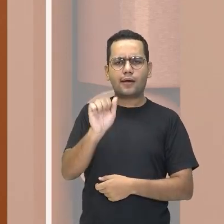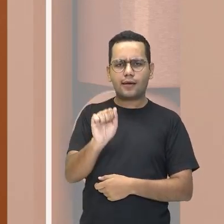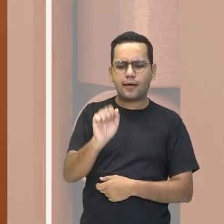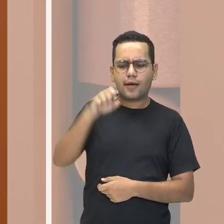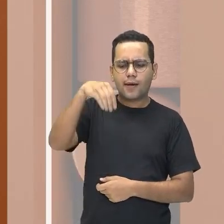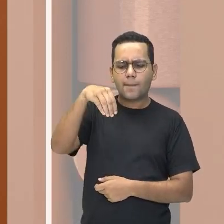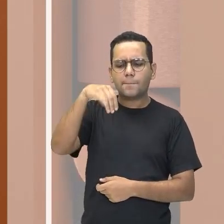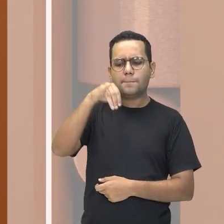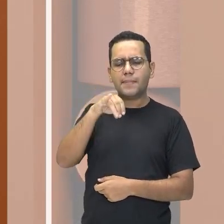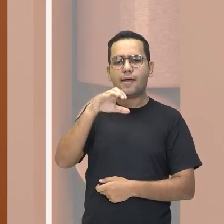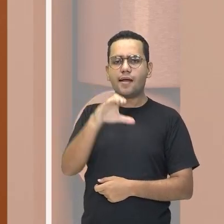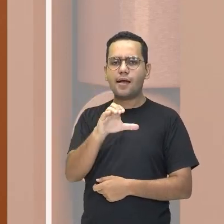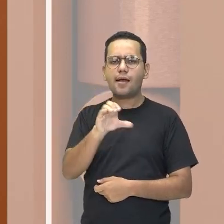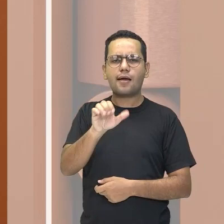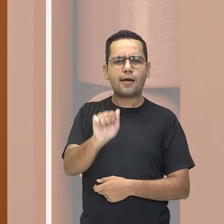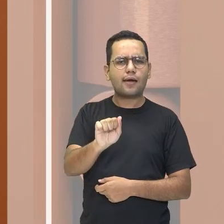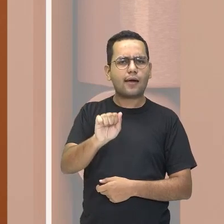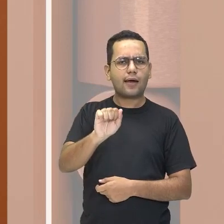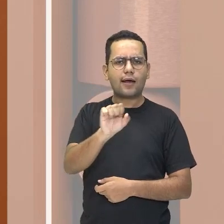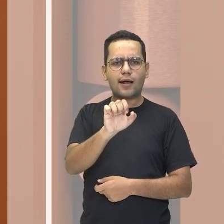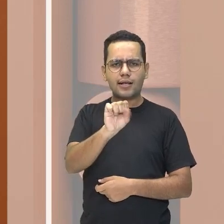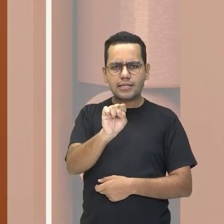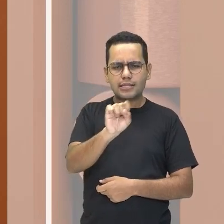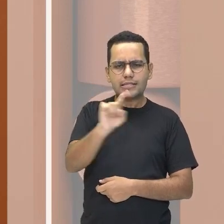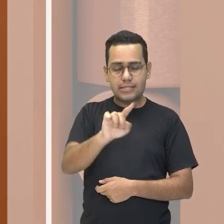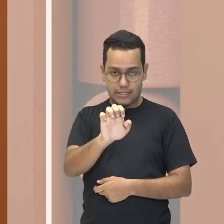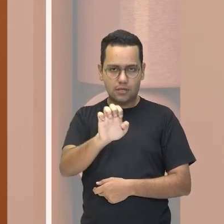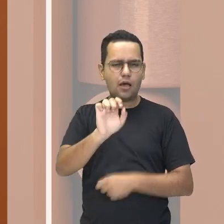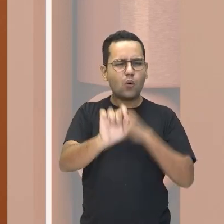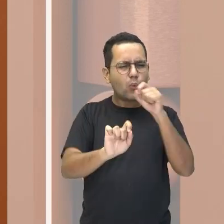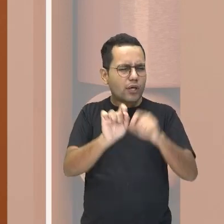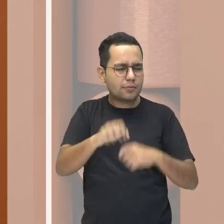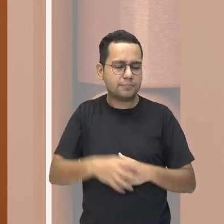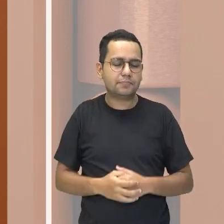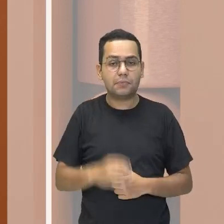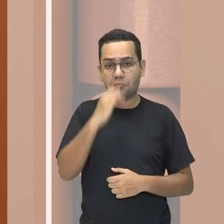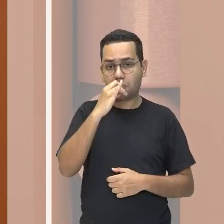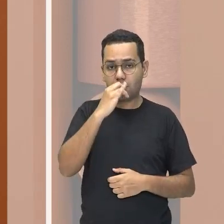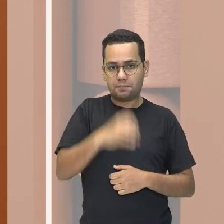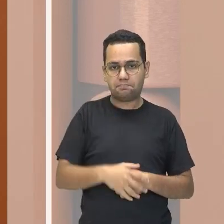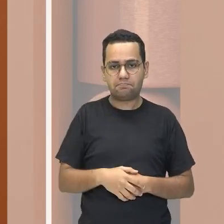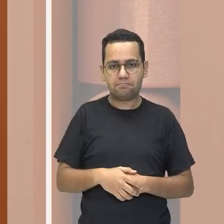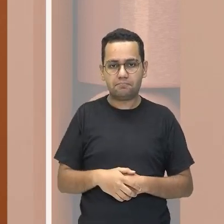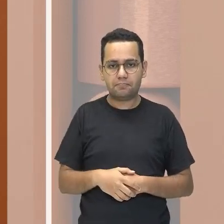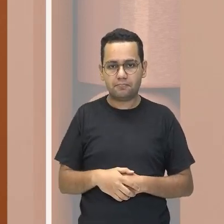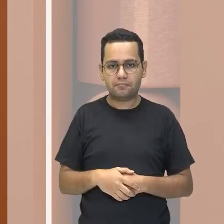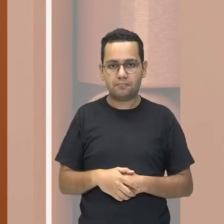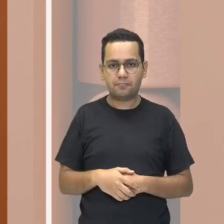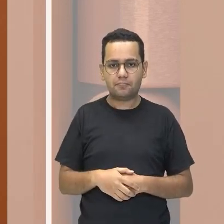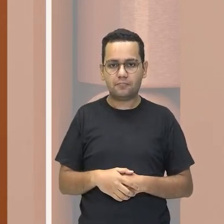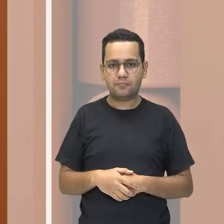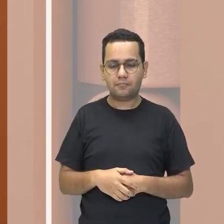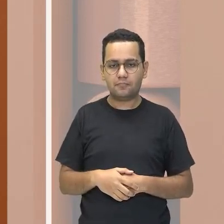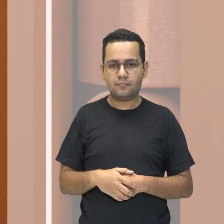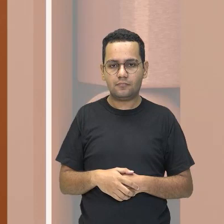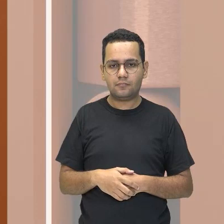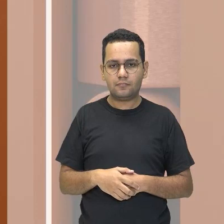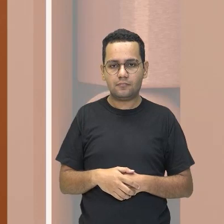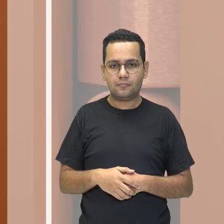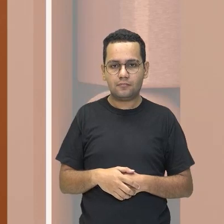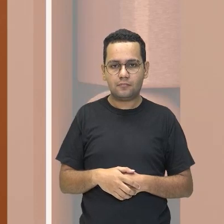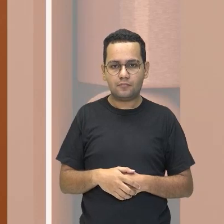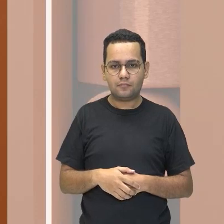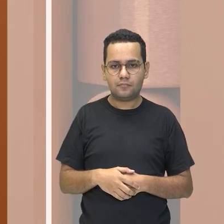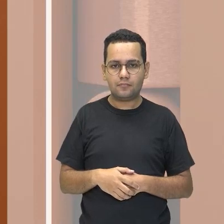É quando um avião japonês resolve se atirar em um